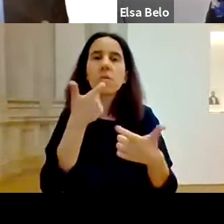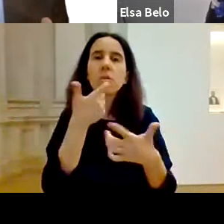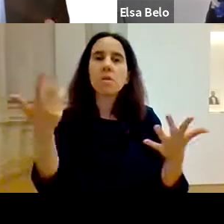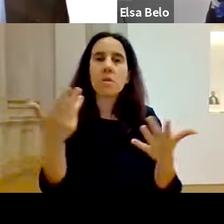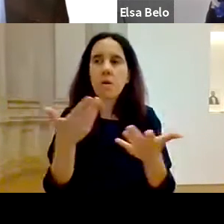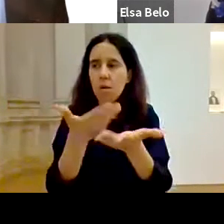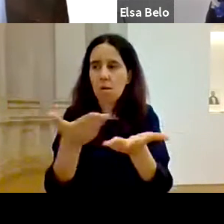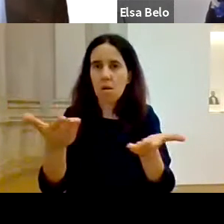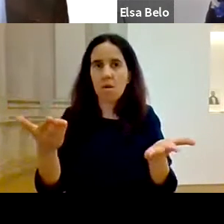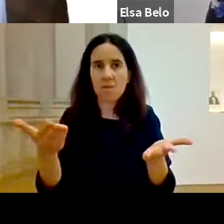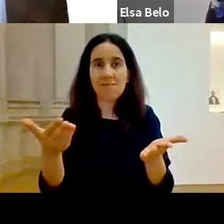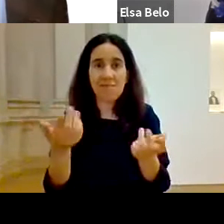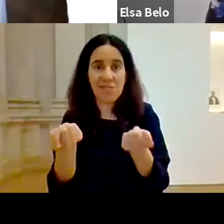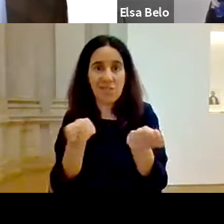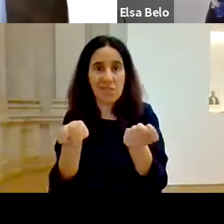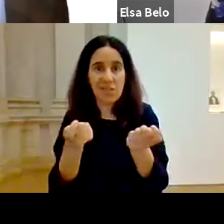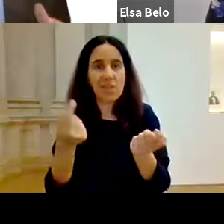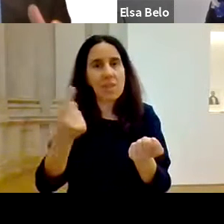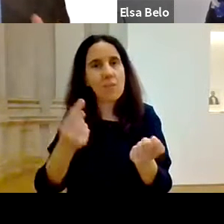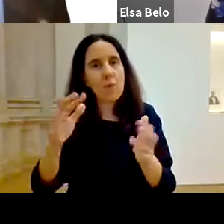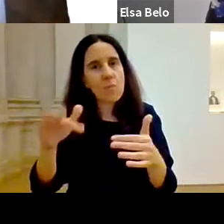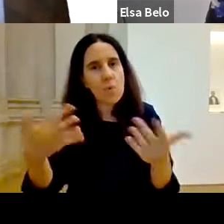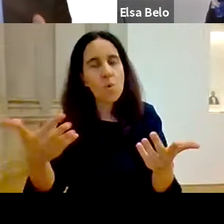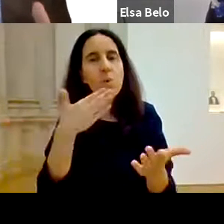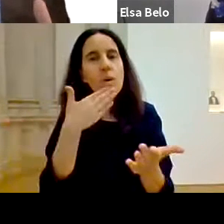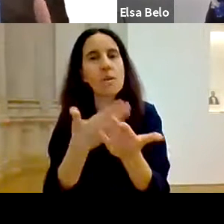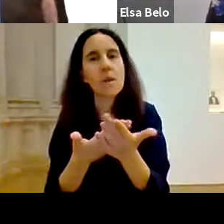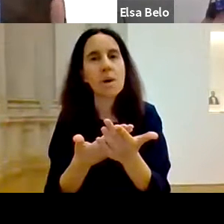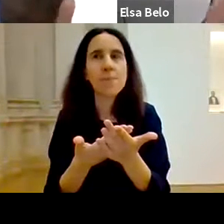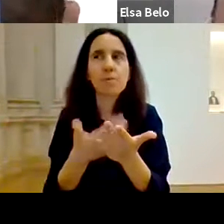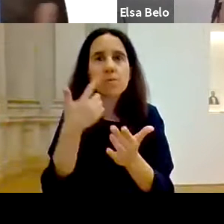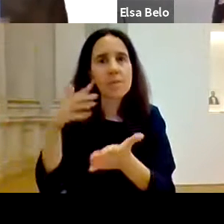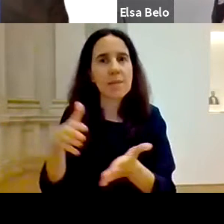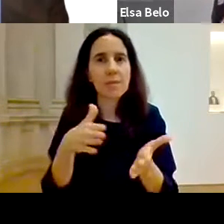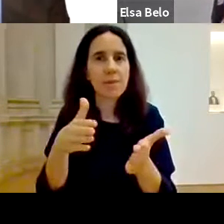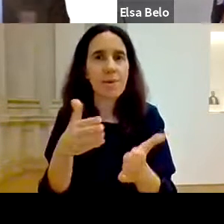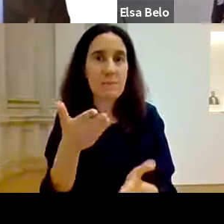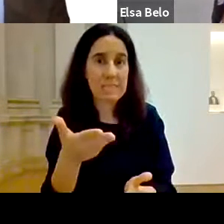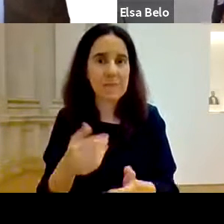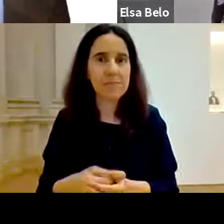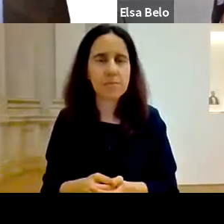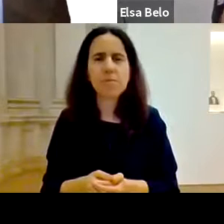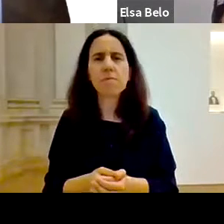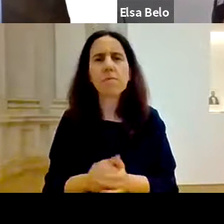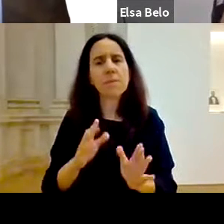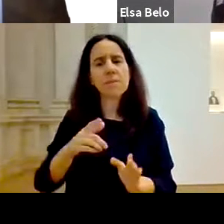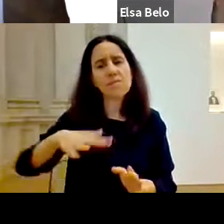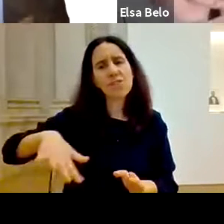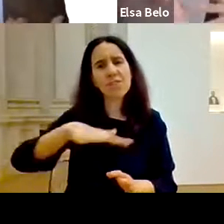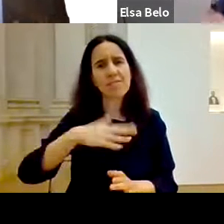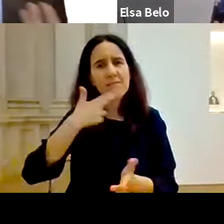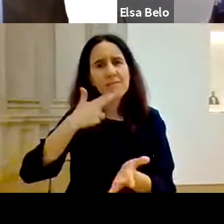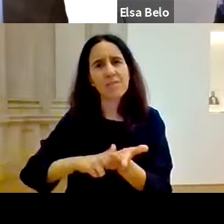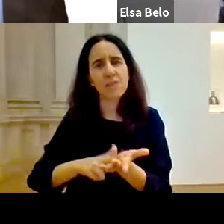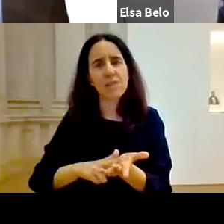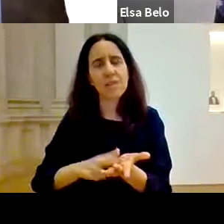mecanismos de gestão deveriam permitir que fosse, digamos, encaminhado desta maneira. Mas a gente, na verdade, tem